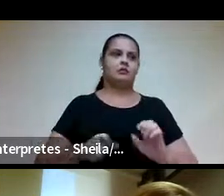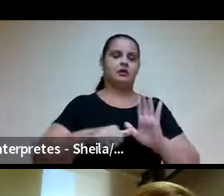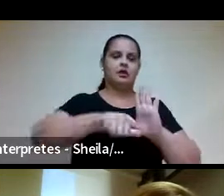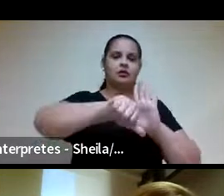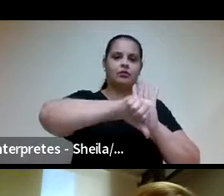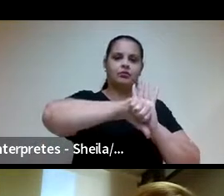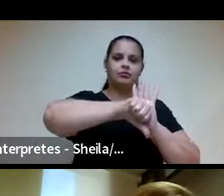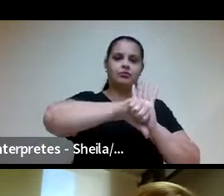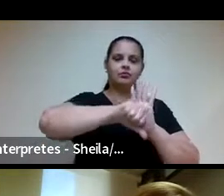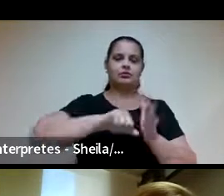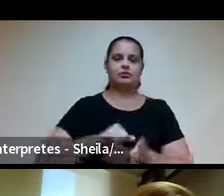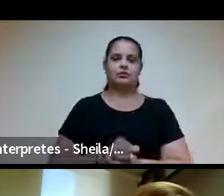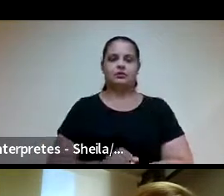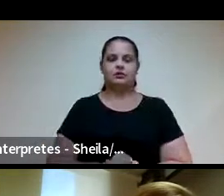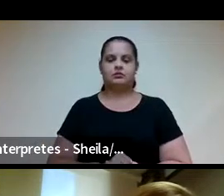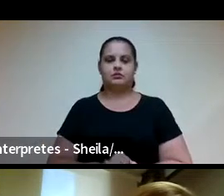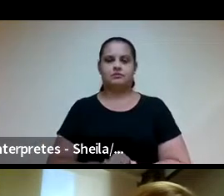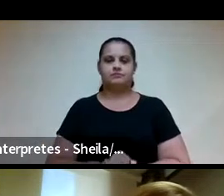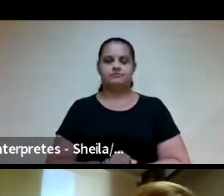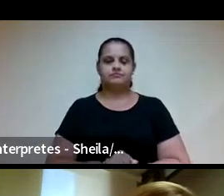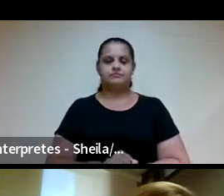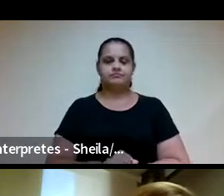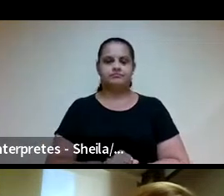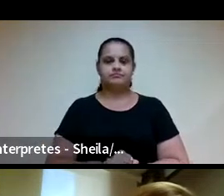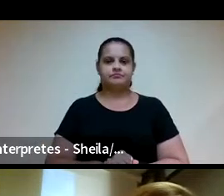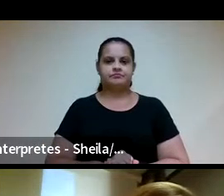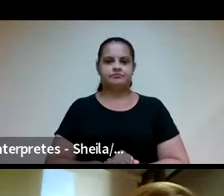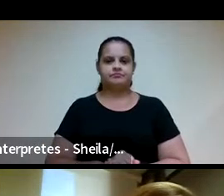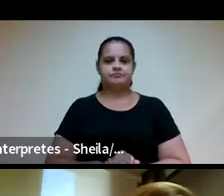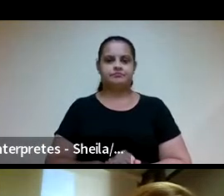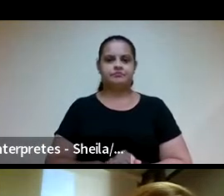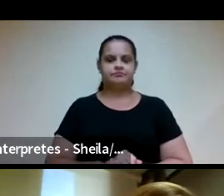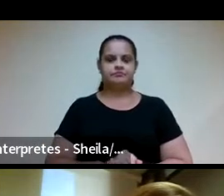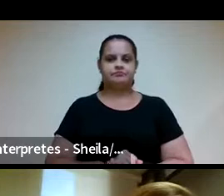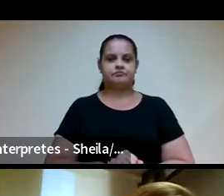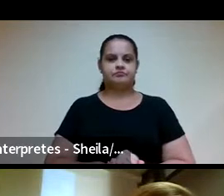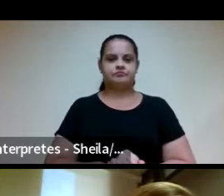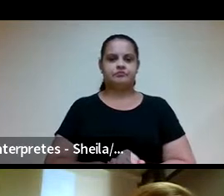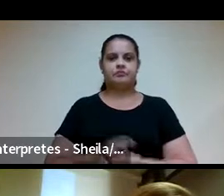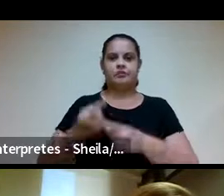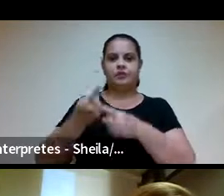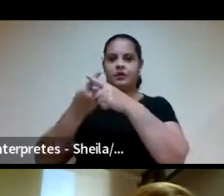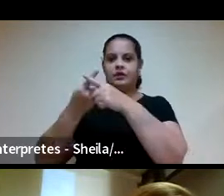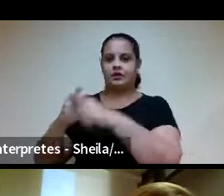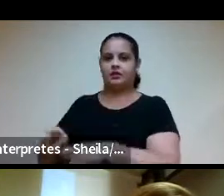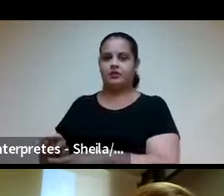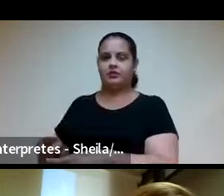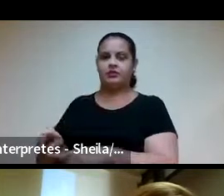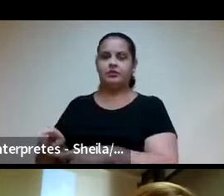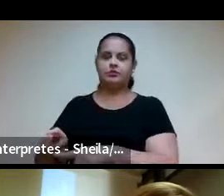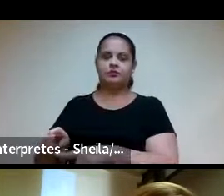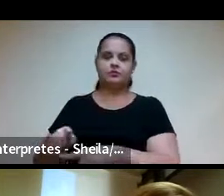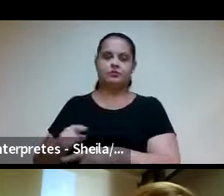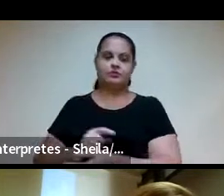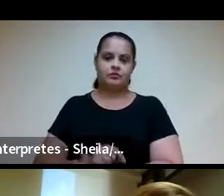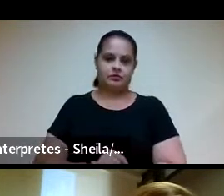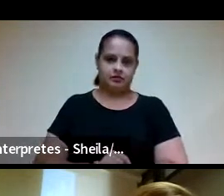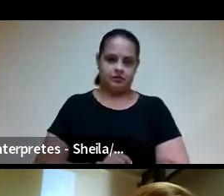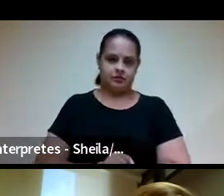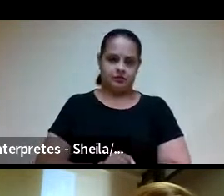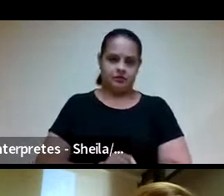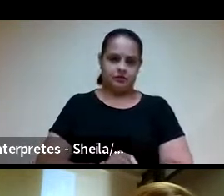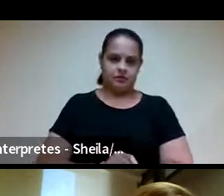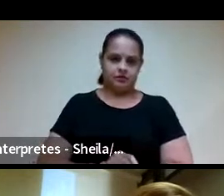recorridos, uma vez que ela teria sido uma das eleitoras ilicitamente cooptada, razão pela qual não surpreenderia o seu